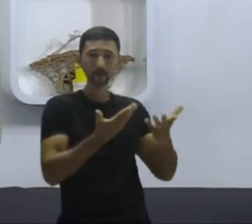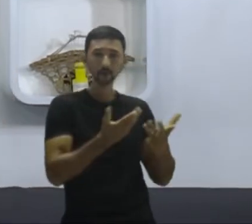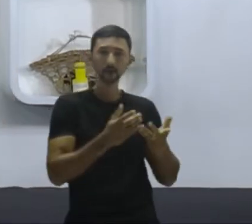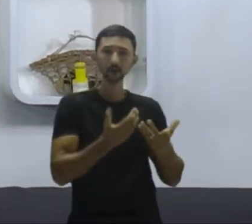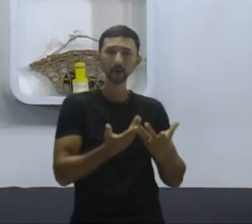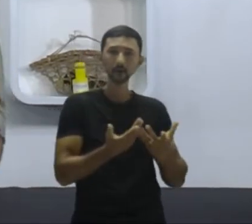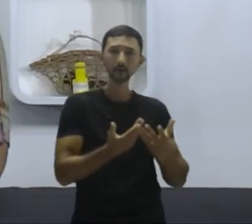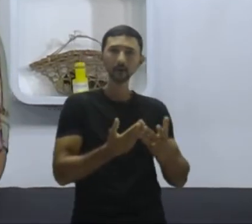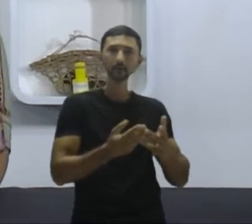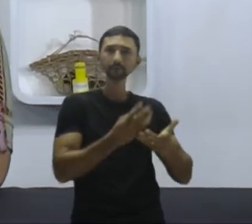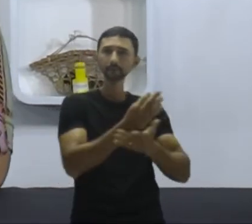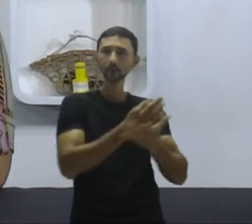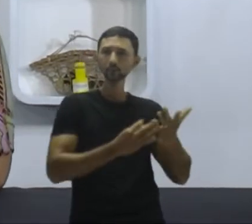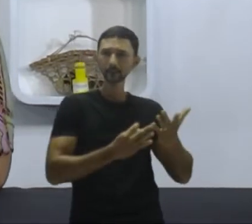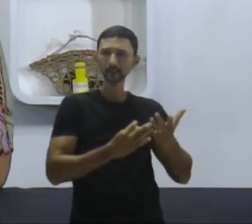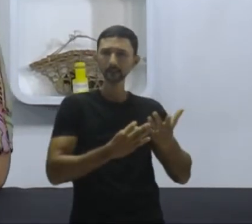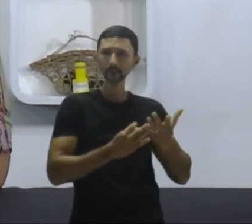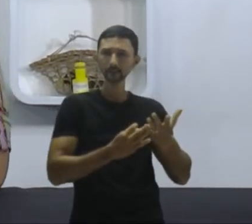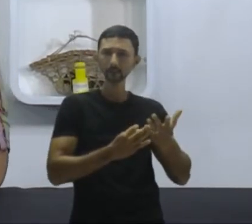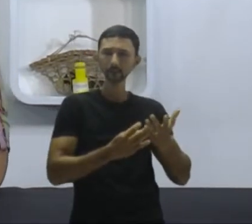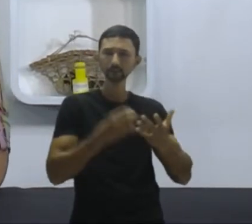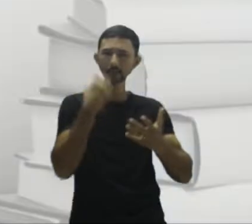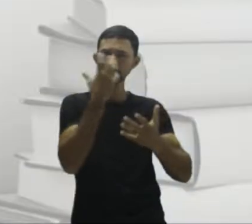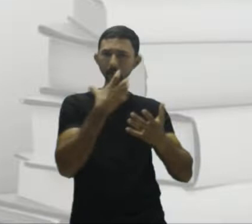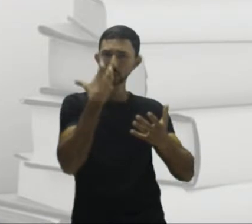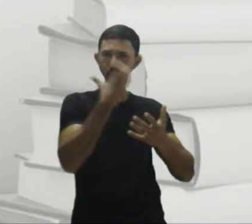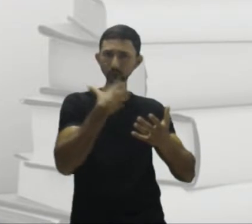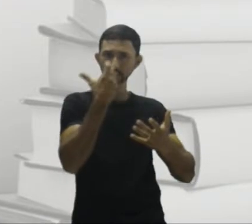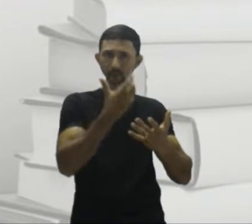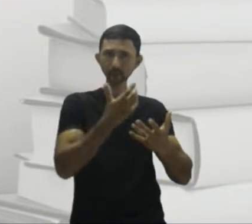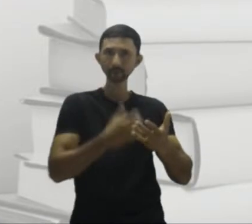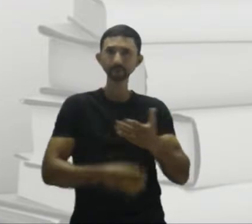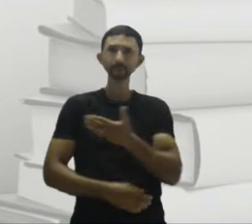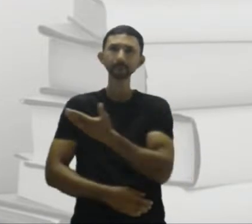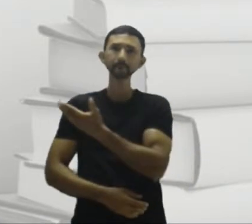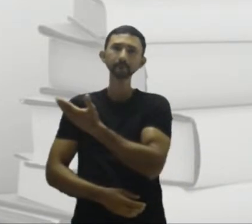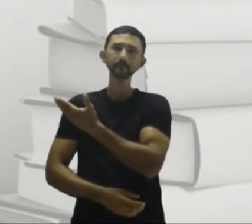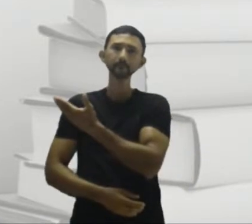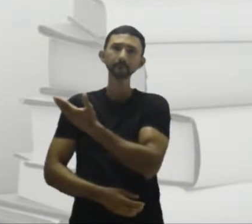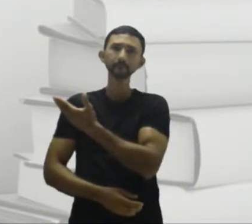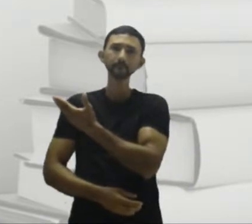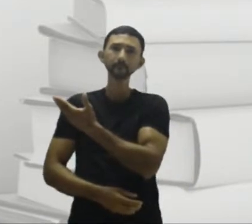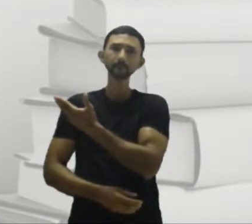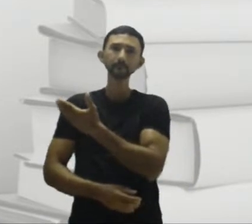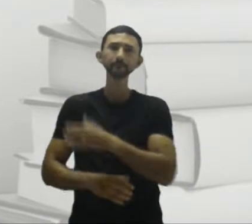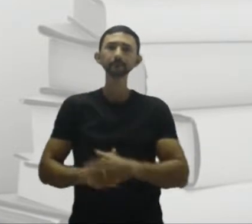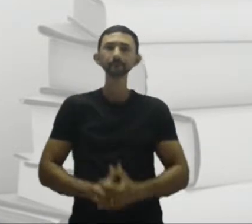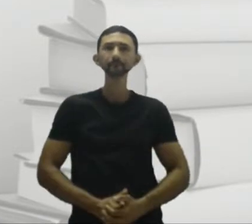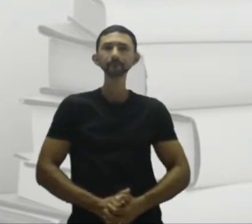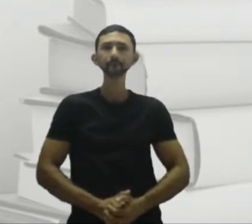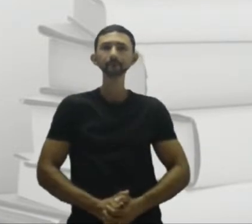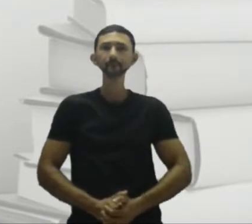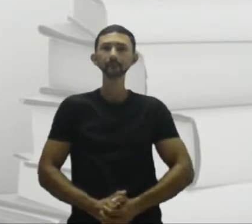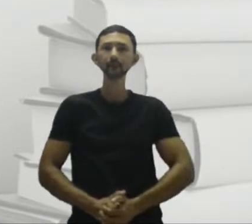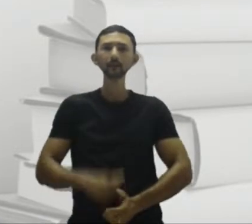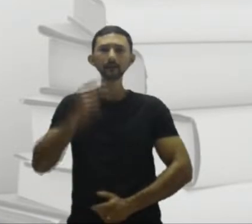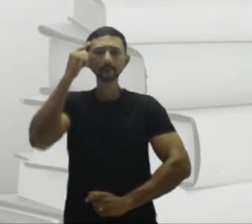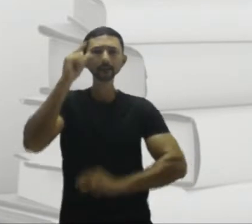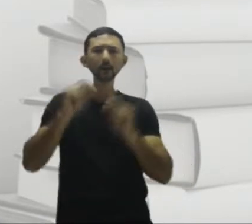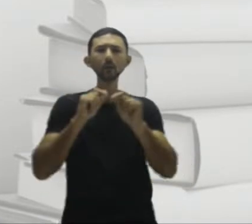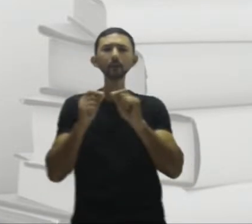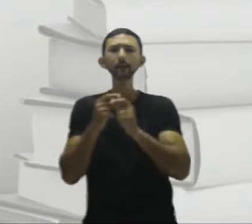aqui para a questão da música que nós selecionamos, certo? O que a gente vai pensar aqui?